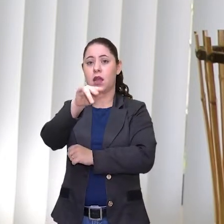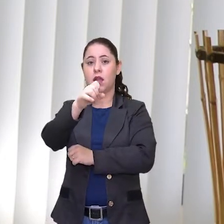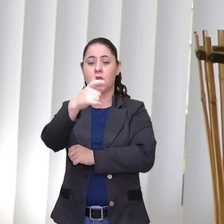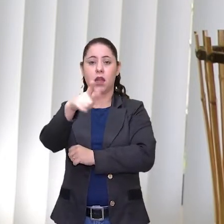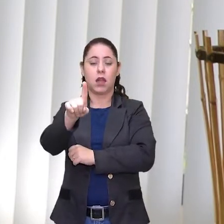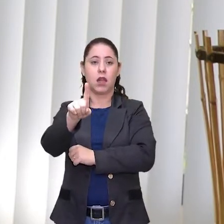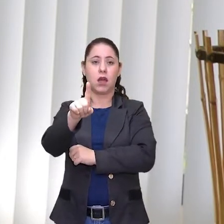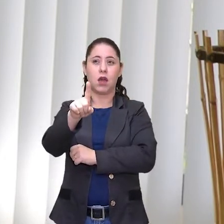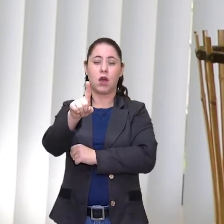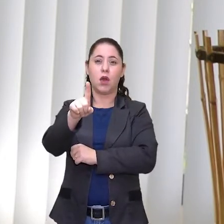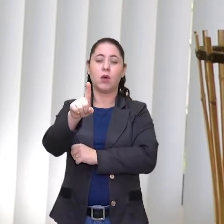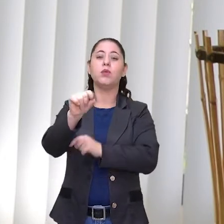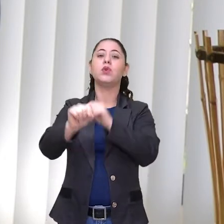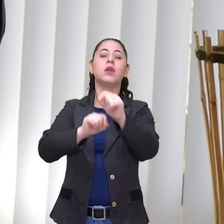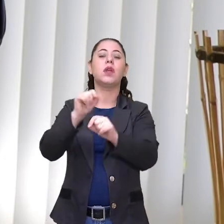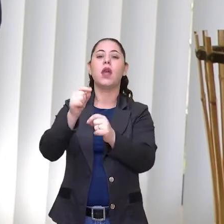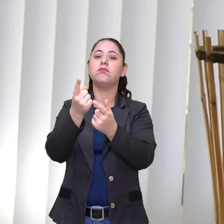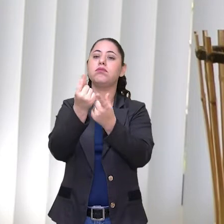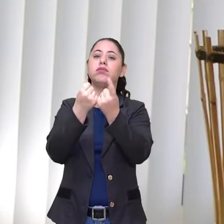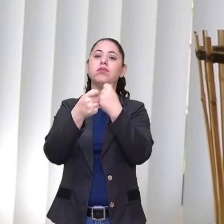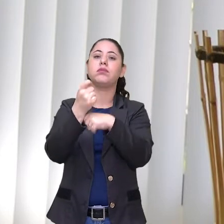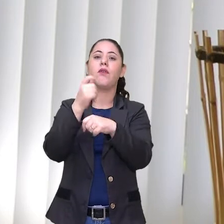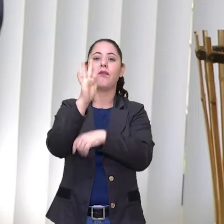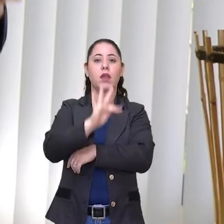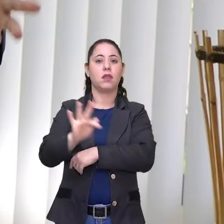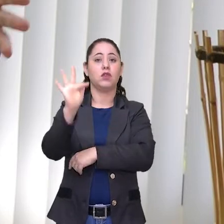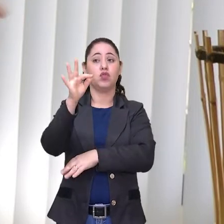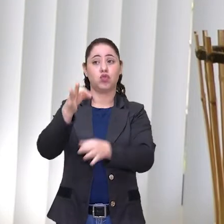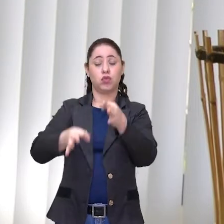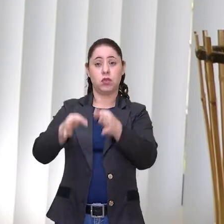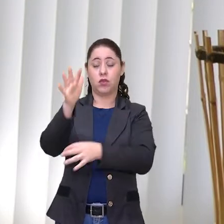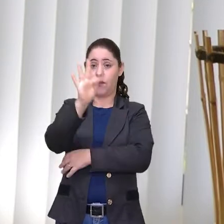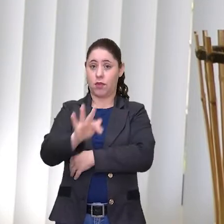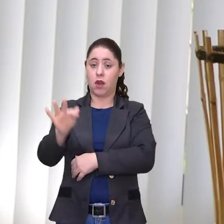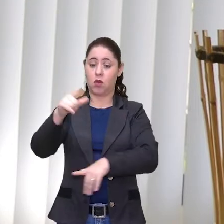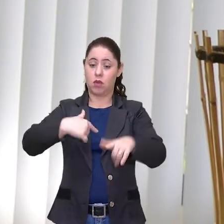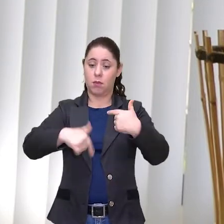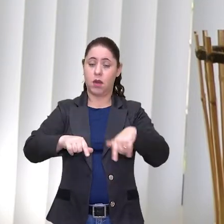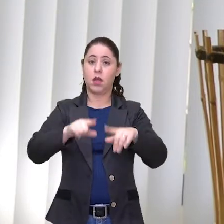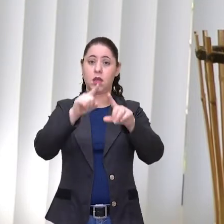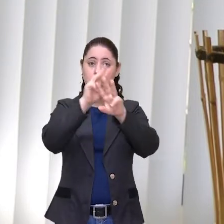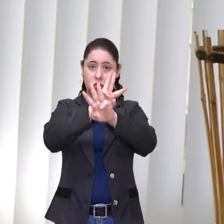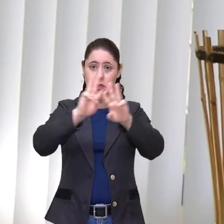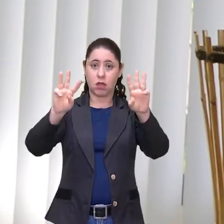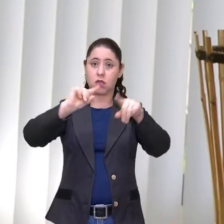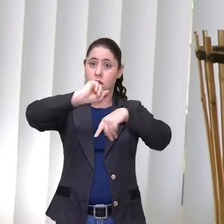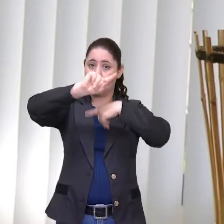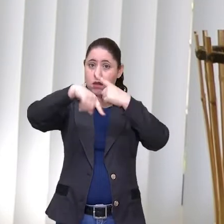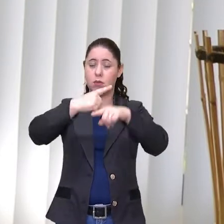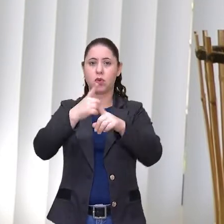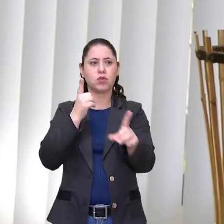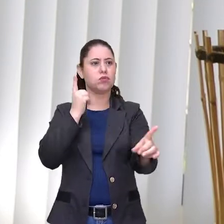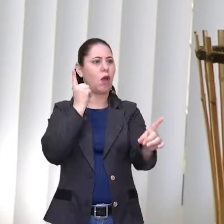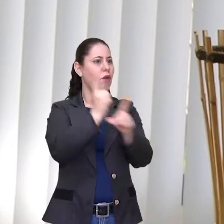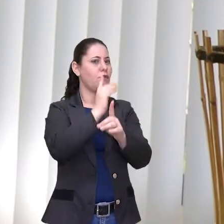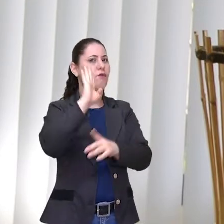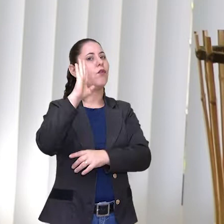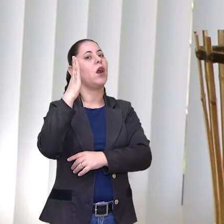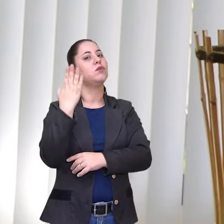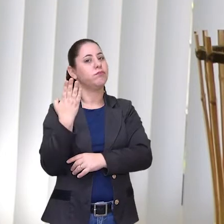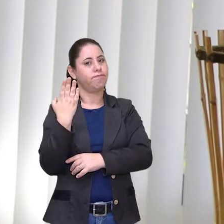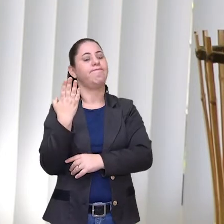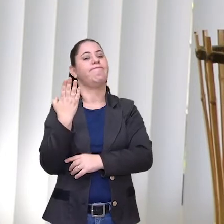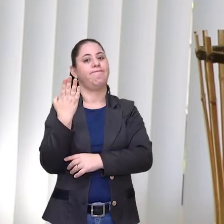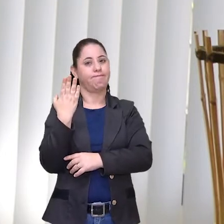Receita Federal, para outros ramos da justiça, para a Justiça Federal, trabalhista, e os sites depois são identificados